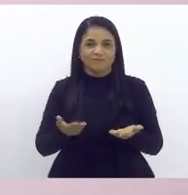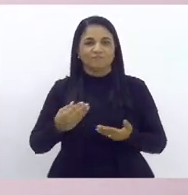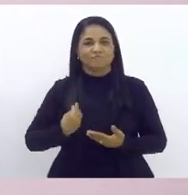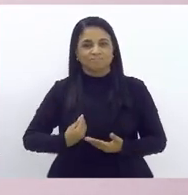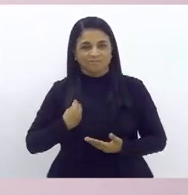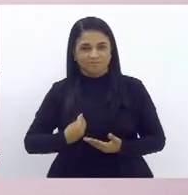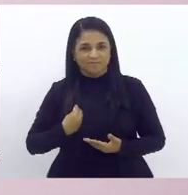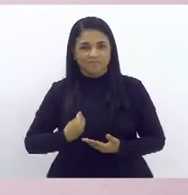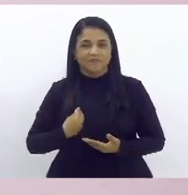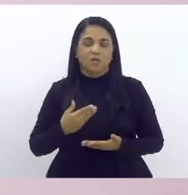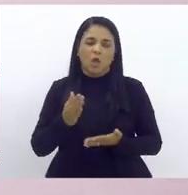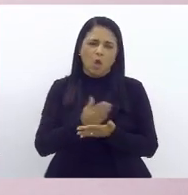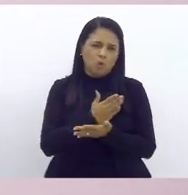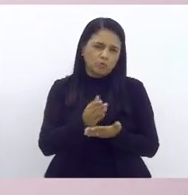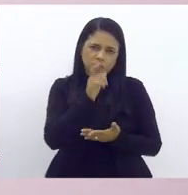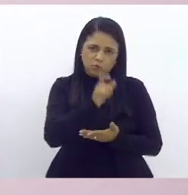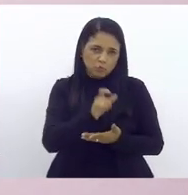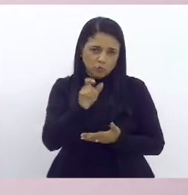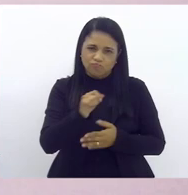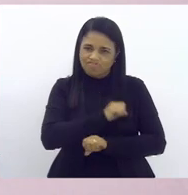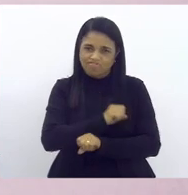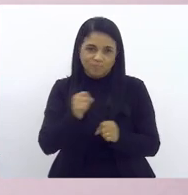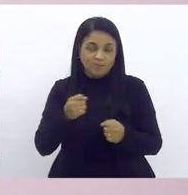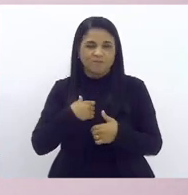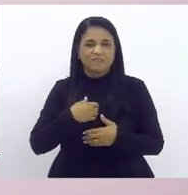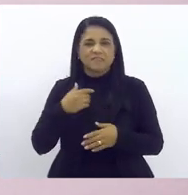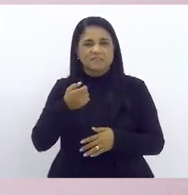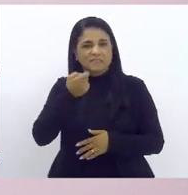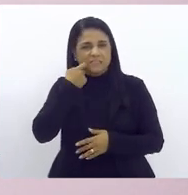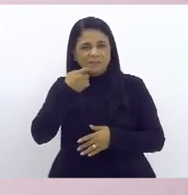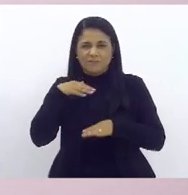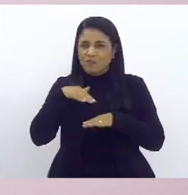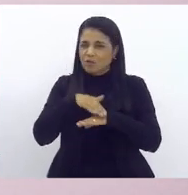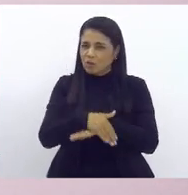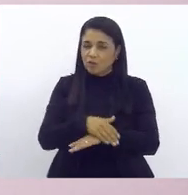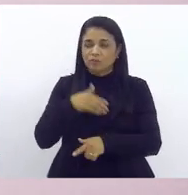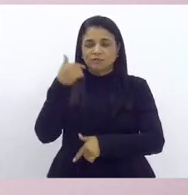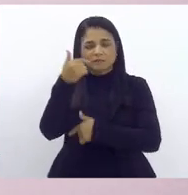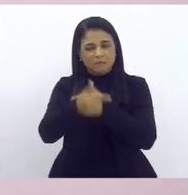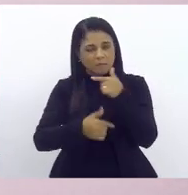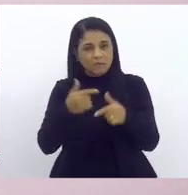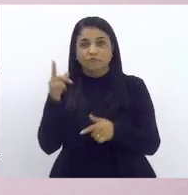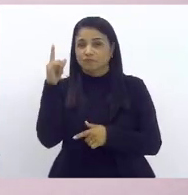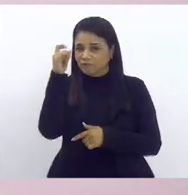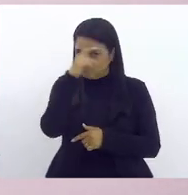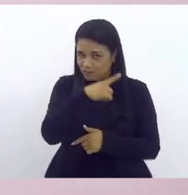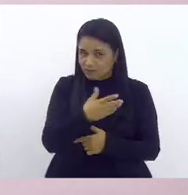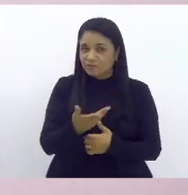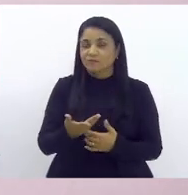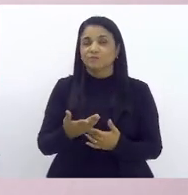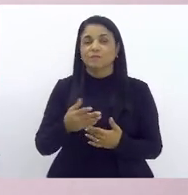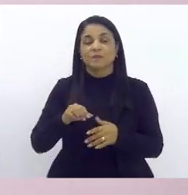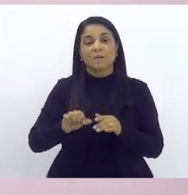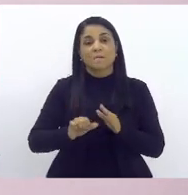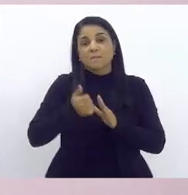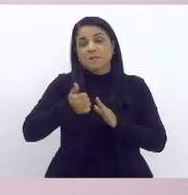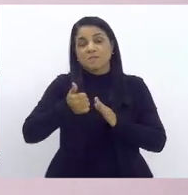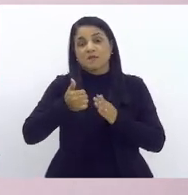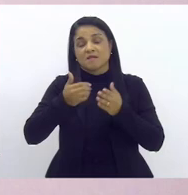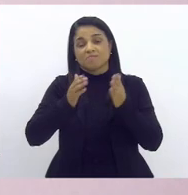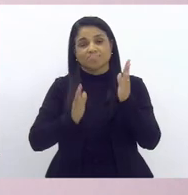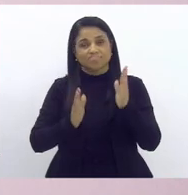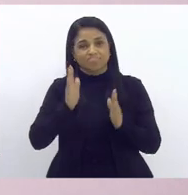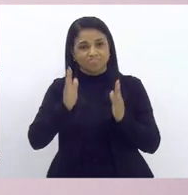que muitas pessoas também não puderam vir. É sexta-feira à noite, a gente está aqui trabalhando. É, a primeira